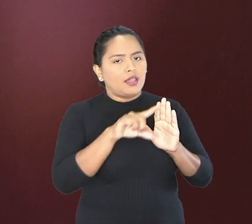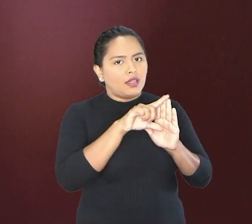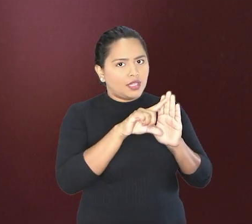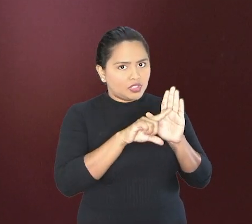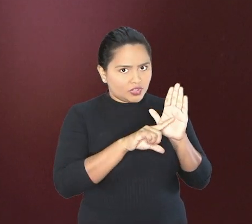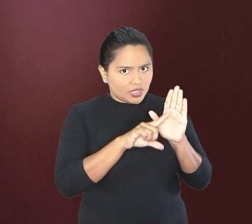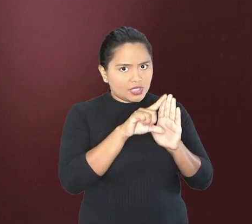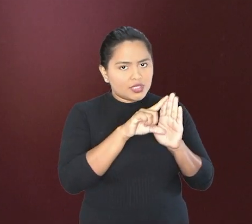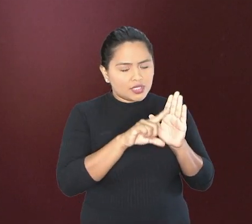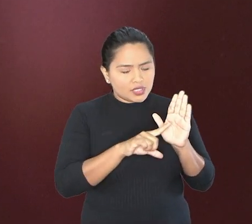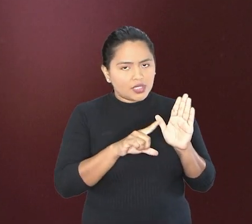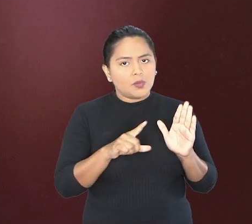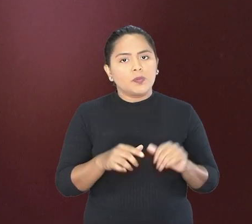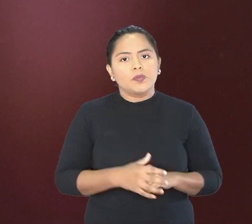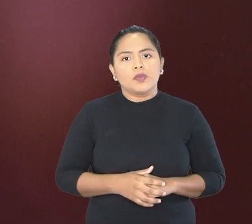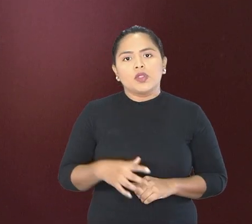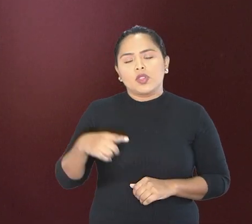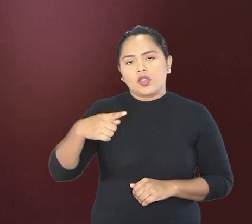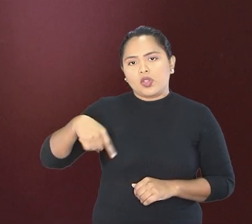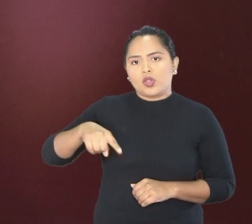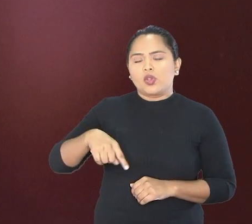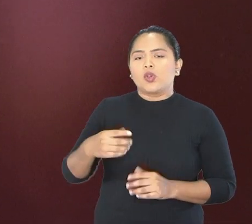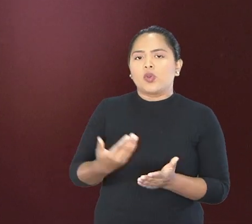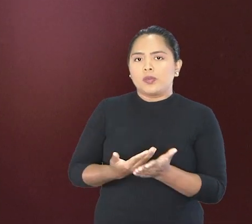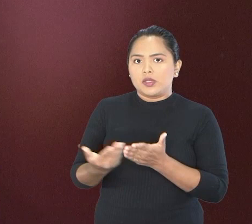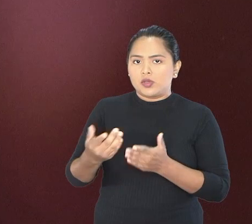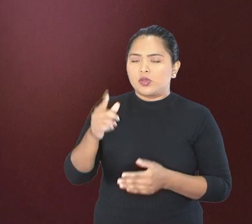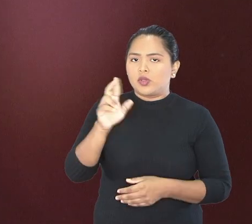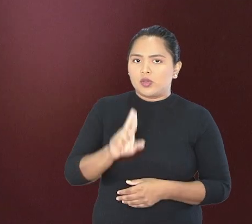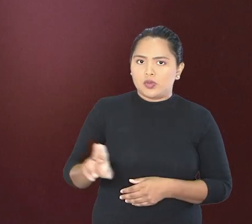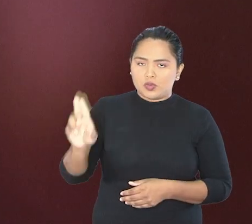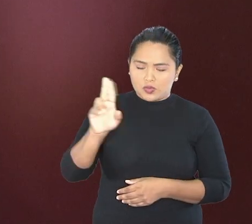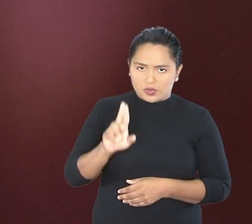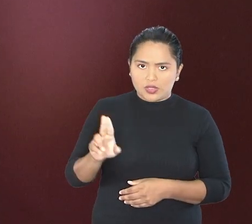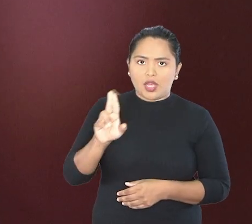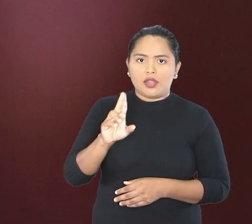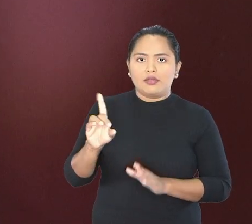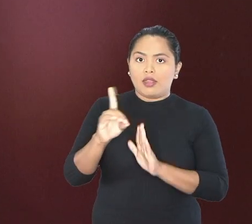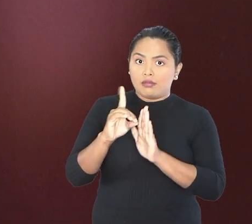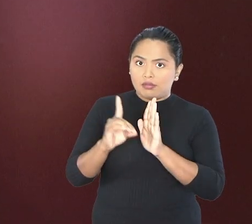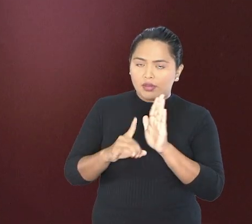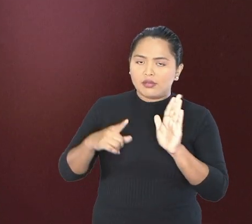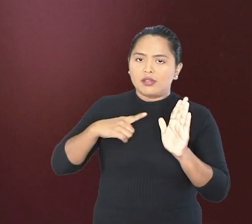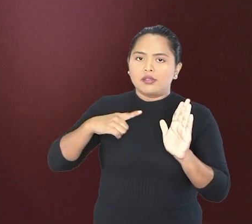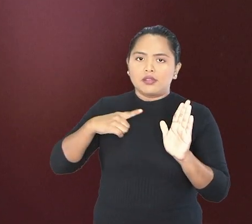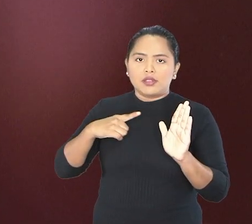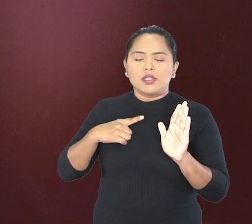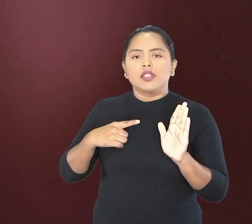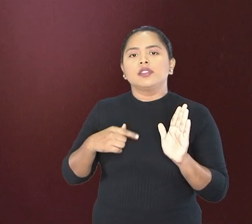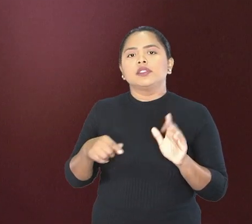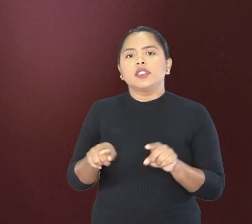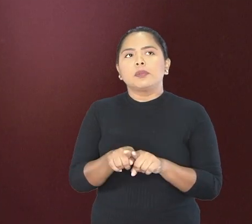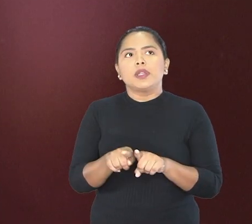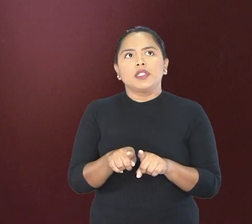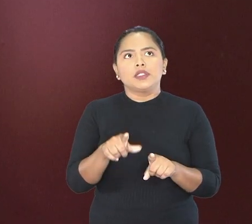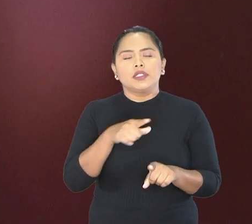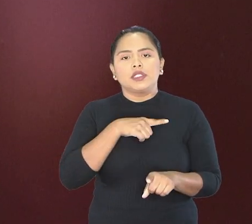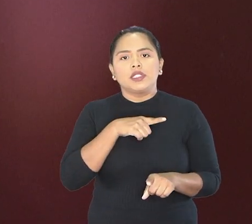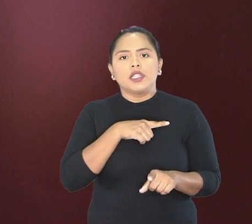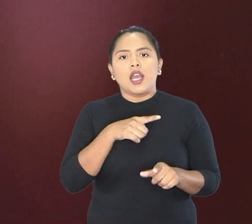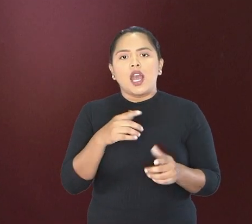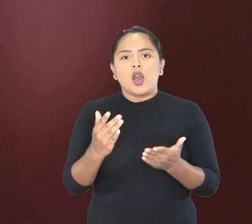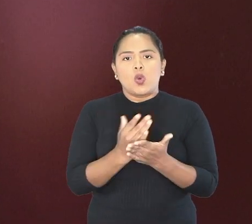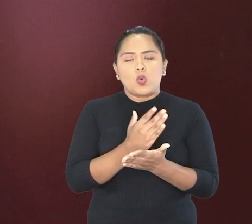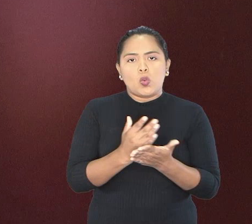foi a utilizar, a partir do decreto 9.991, nós regulamentamos também algumas atividades dentro da universidade, e